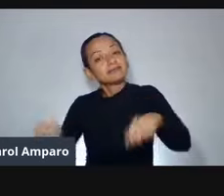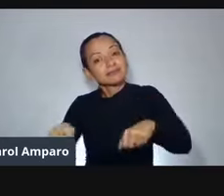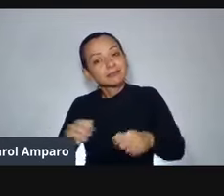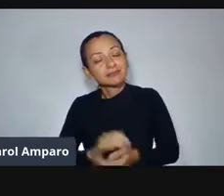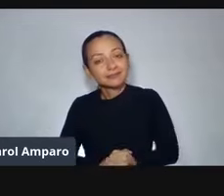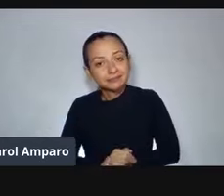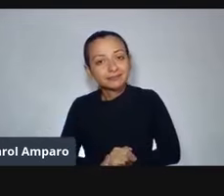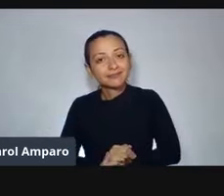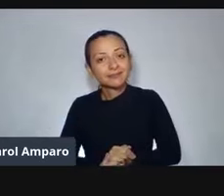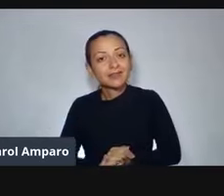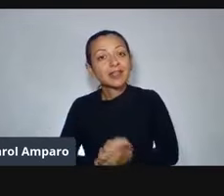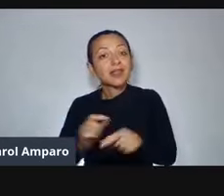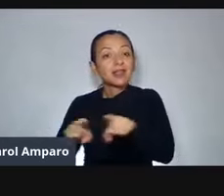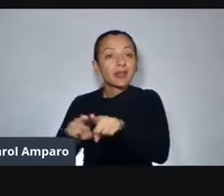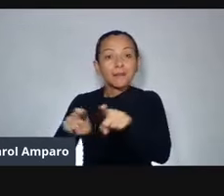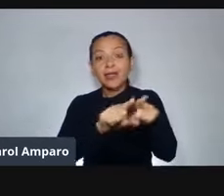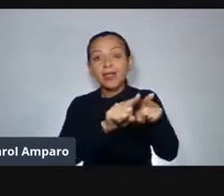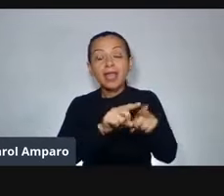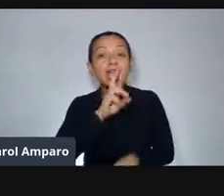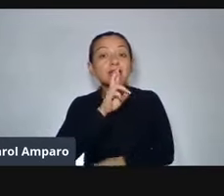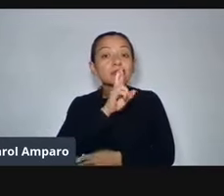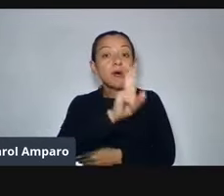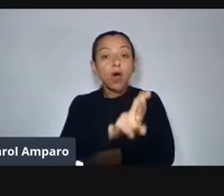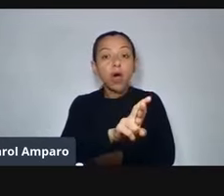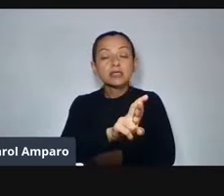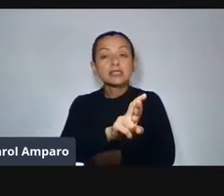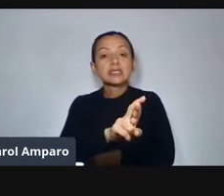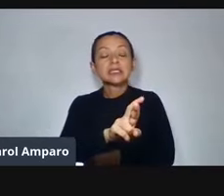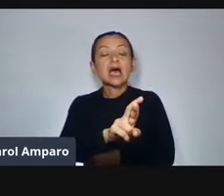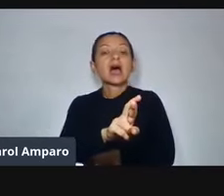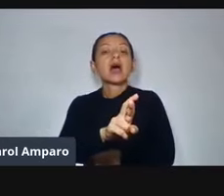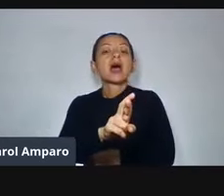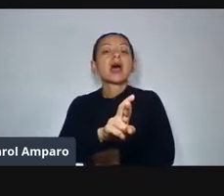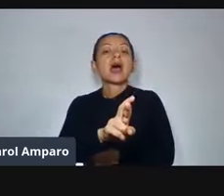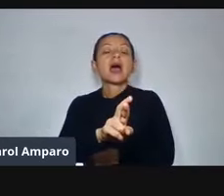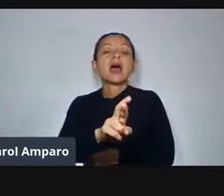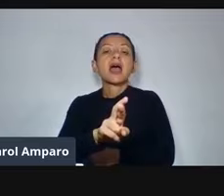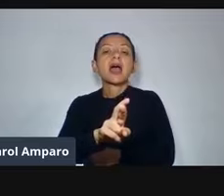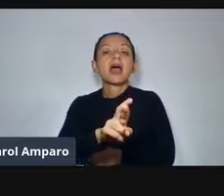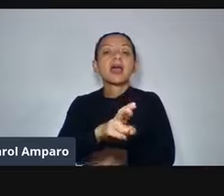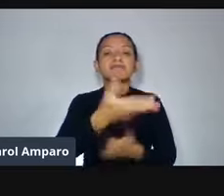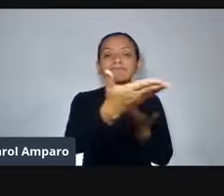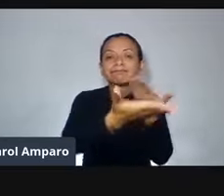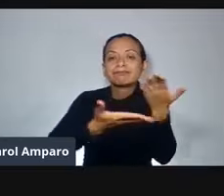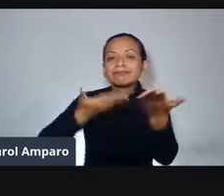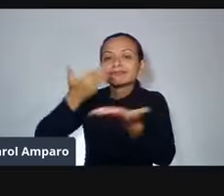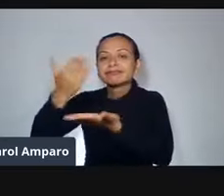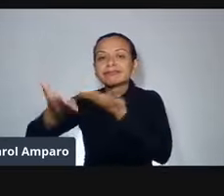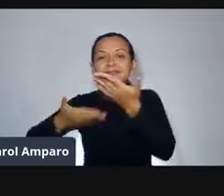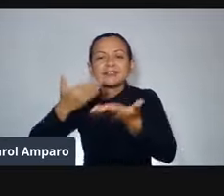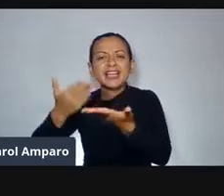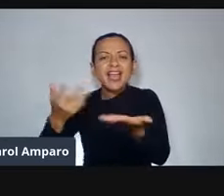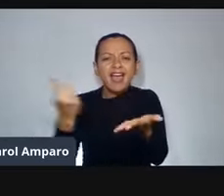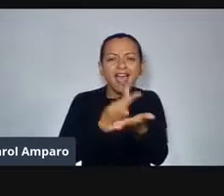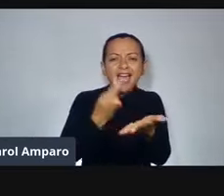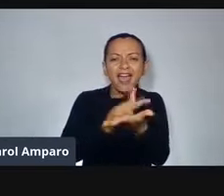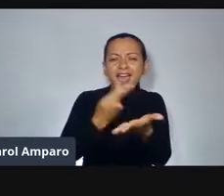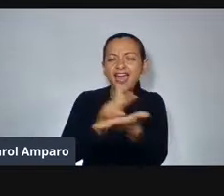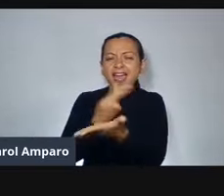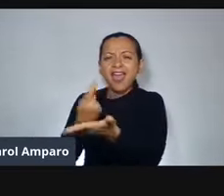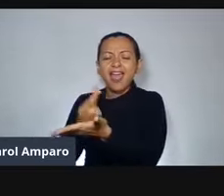sintonizar todas as respostas boas de ambas as partes e jogar o lixo fora. Eu tenho